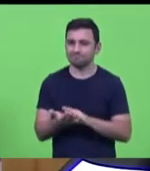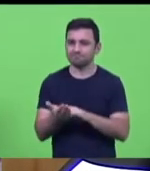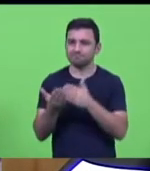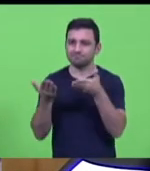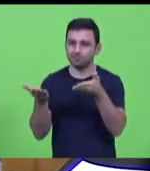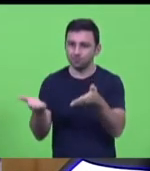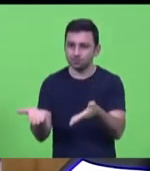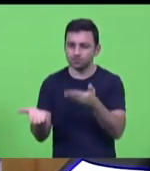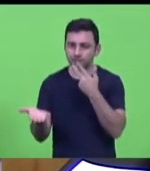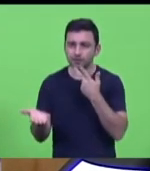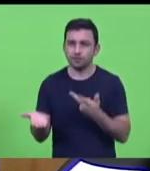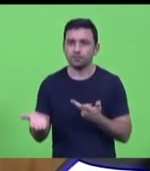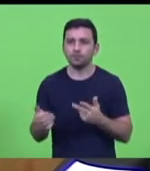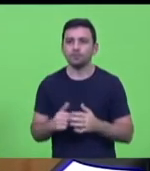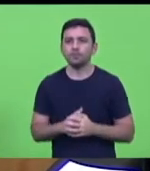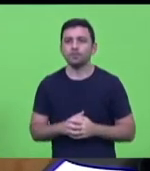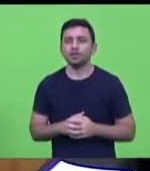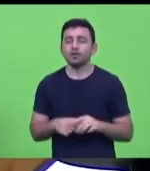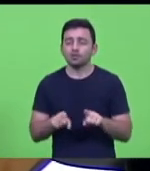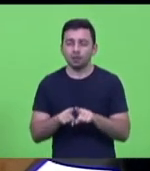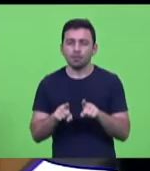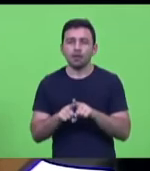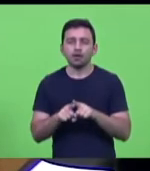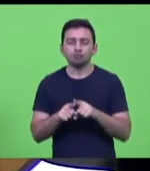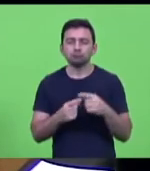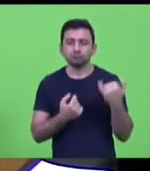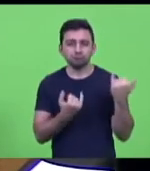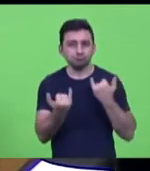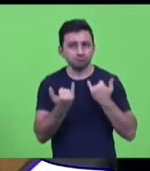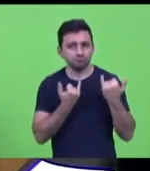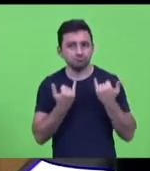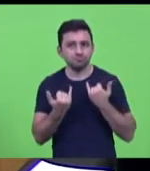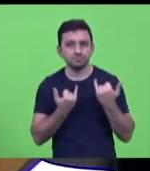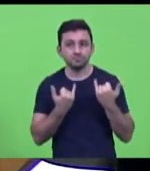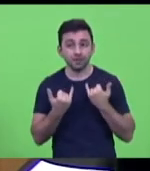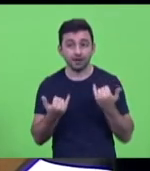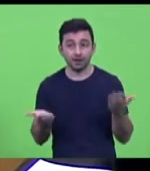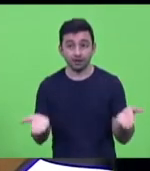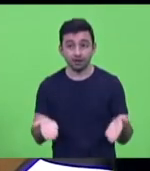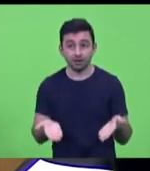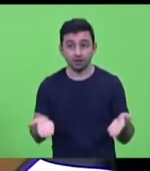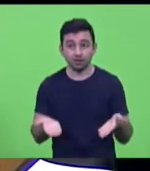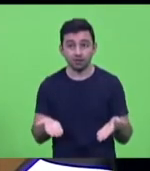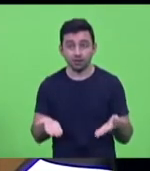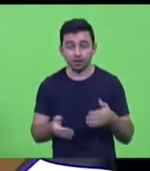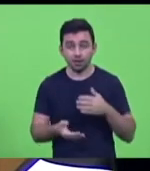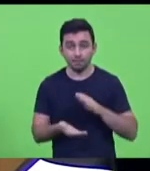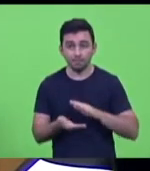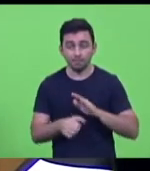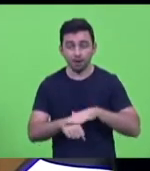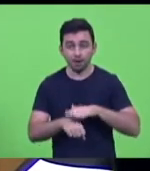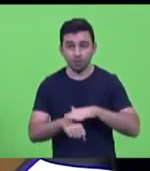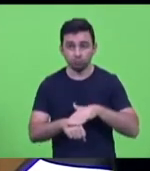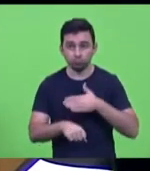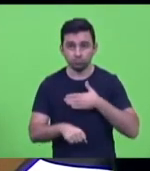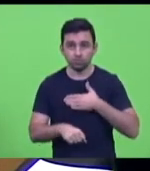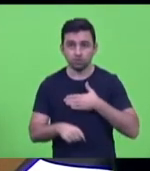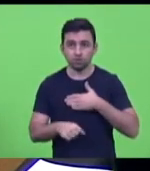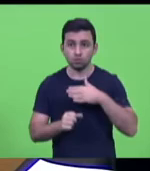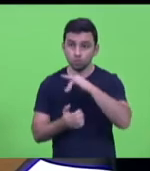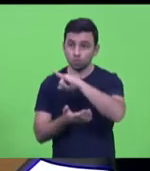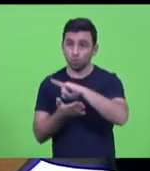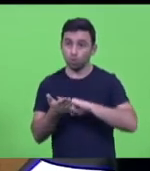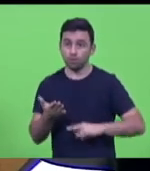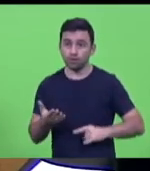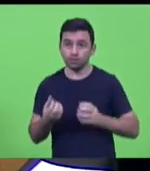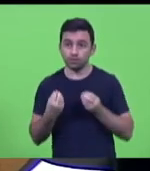também recebi a informação, inclusive, recebi agora em minhas mãos, né, o documento que foi